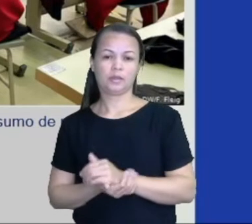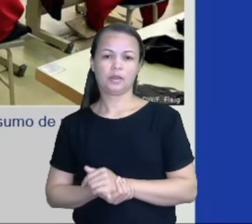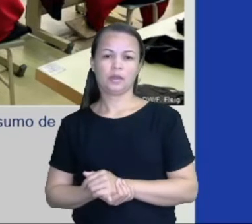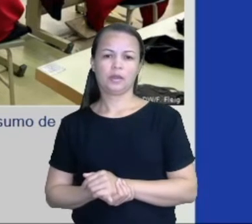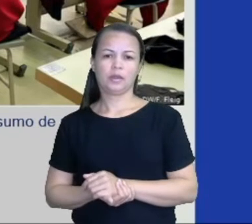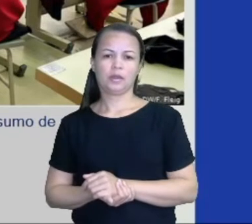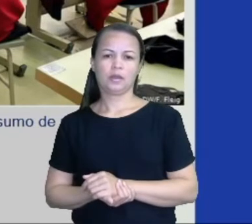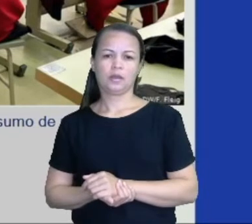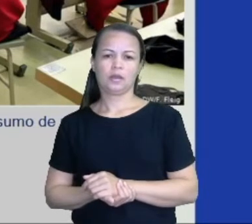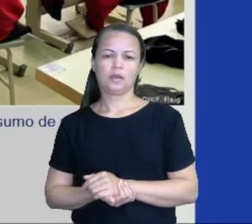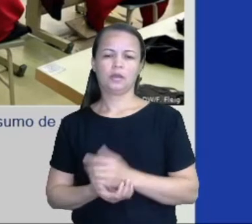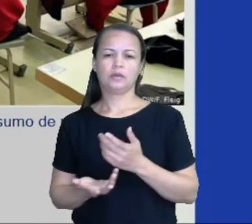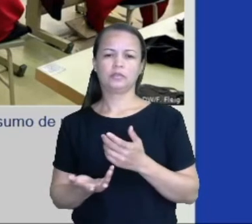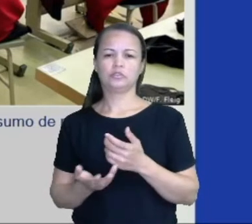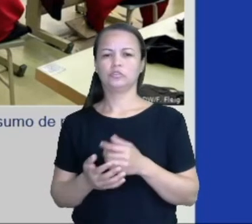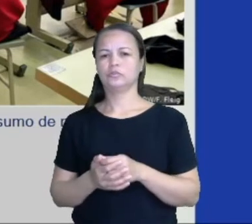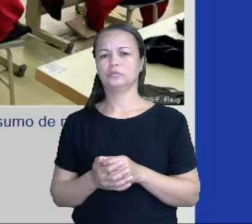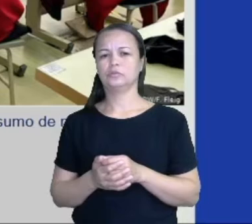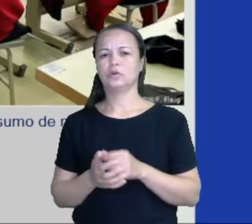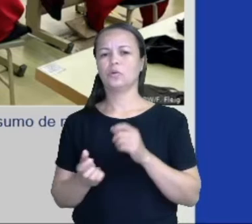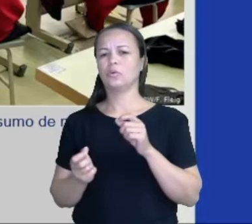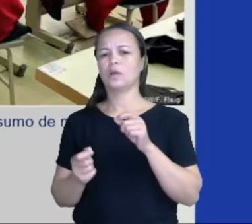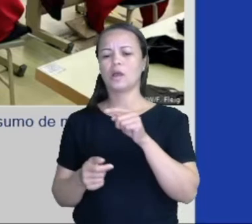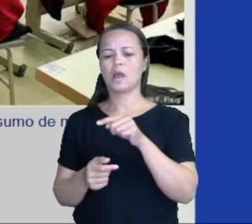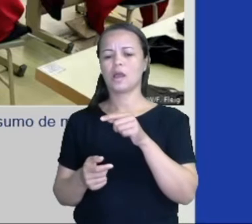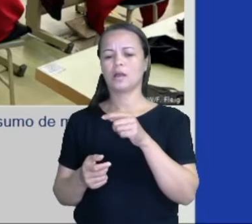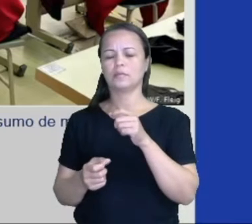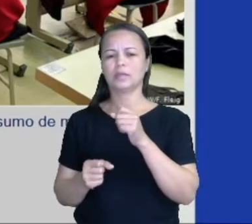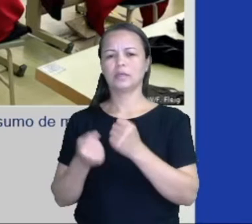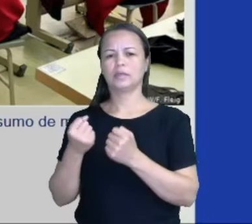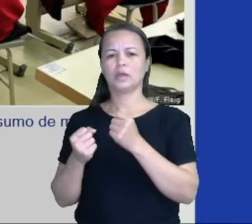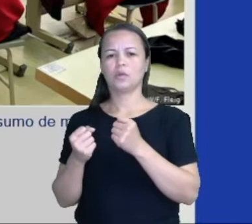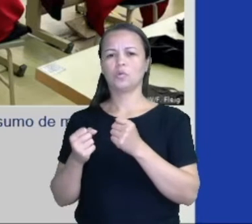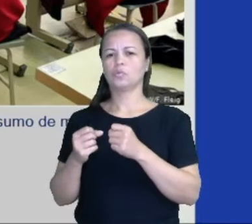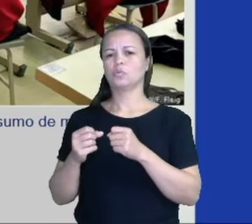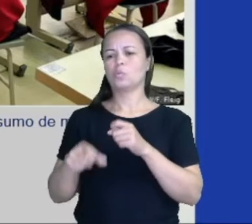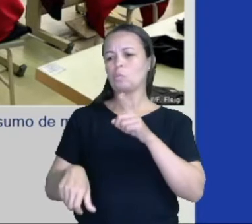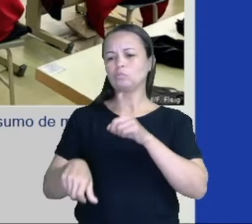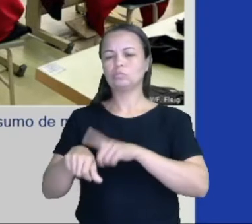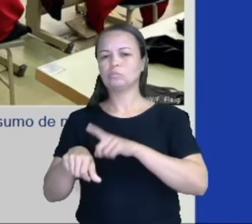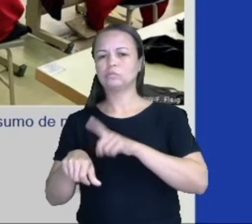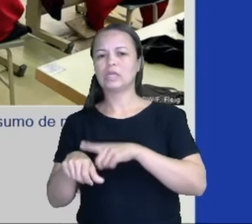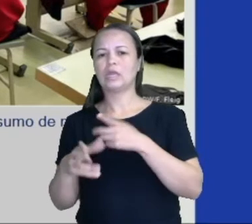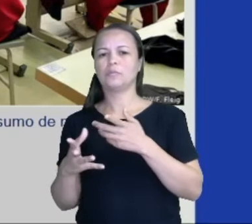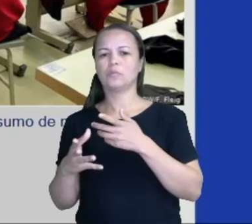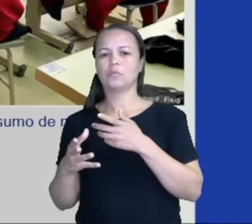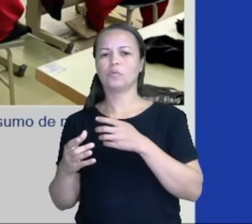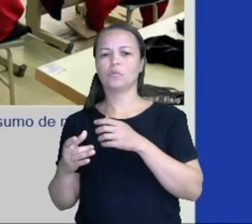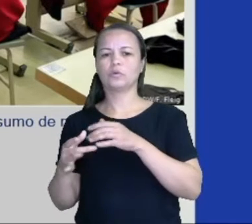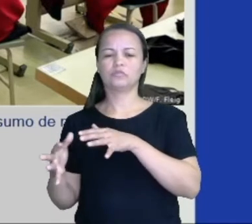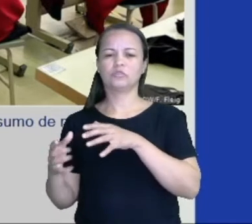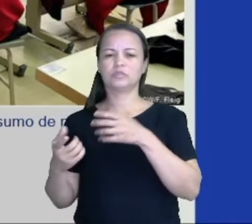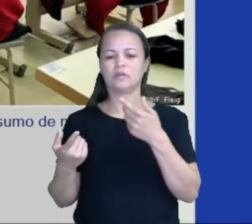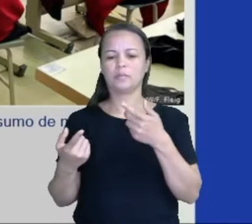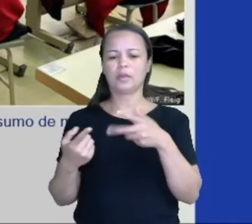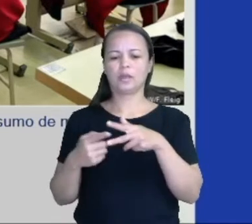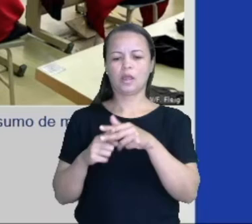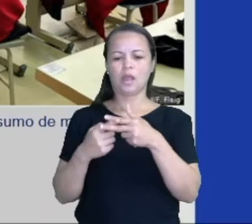um que a gente chama de just in time, que é apenas a produção apenas no tempo, onde você vai pegar as